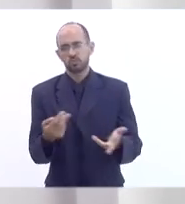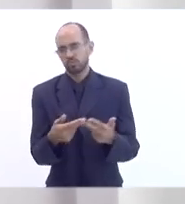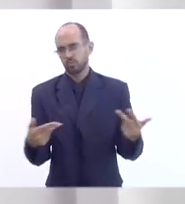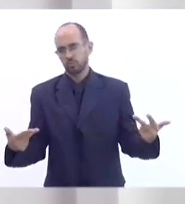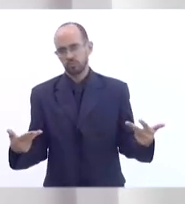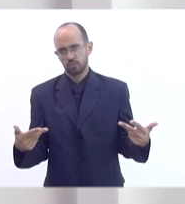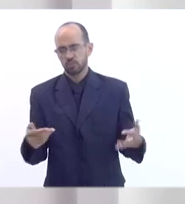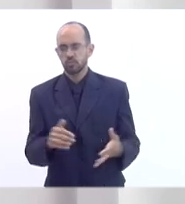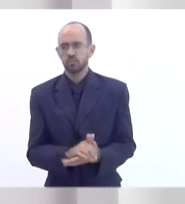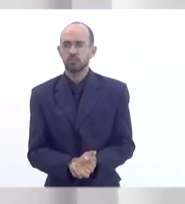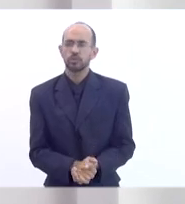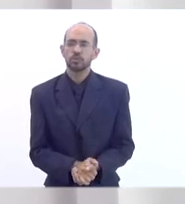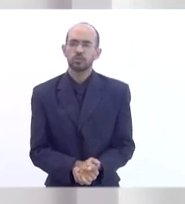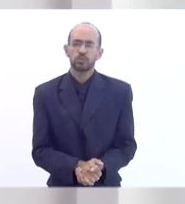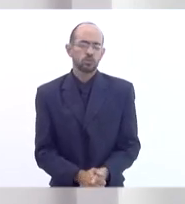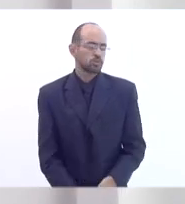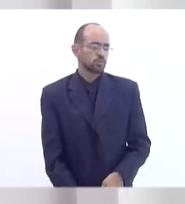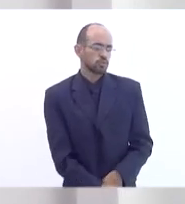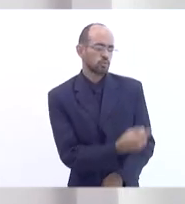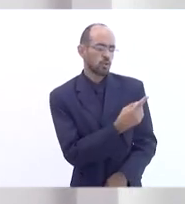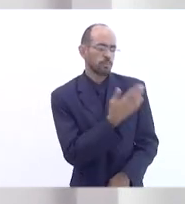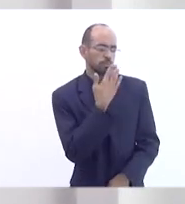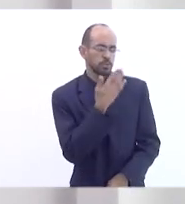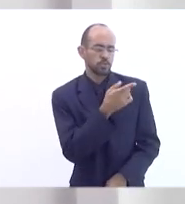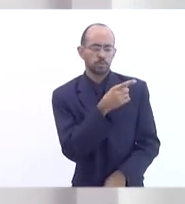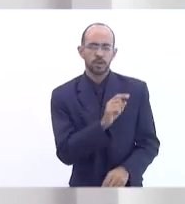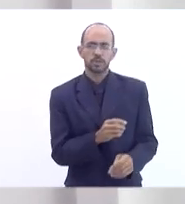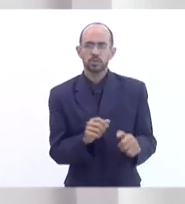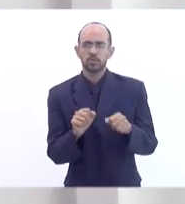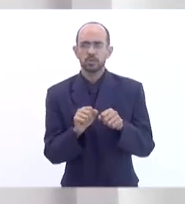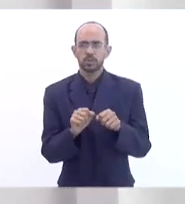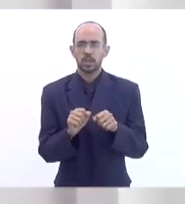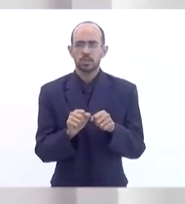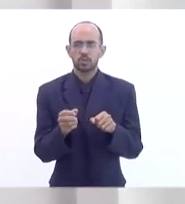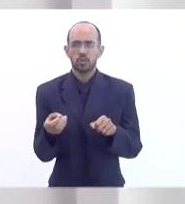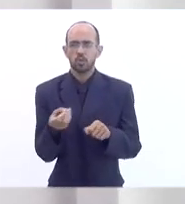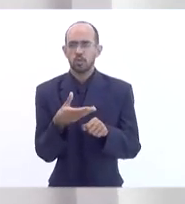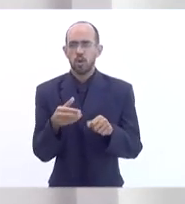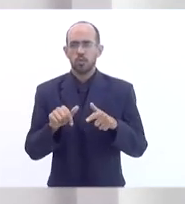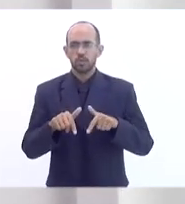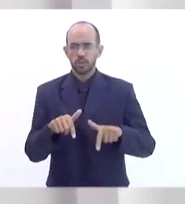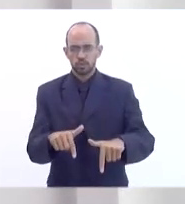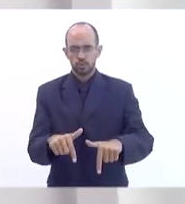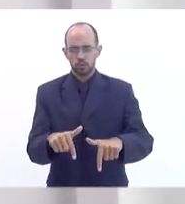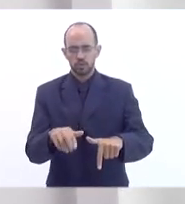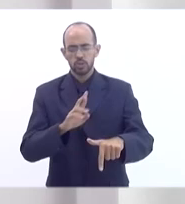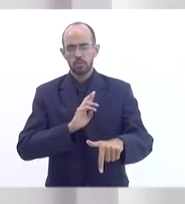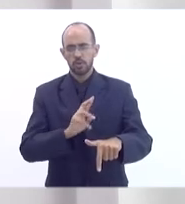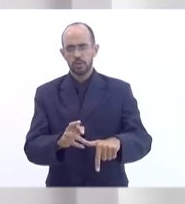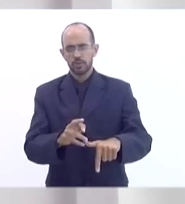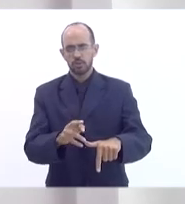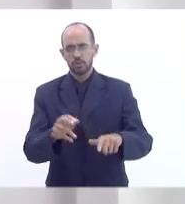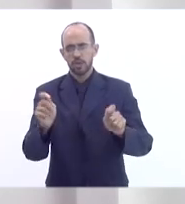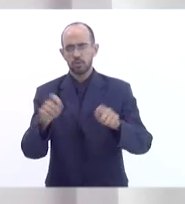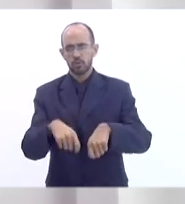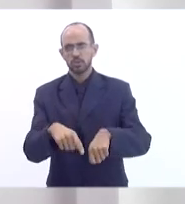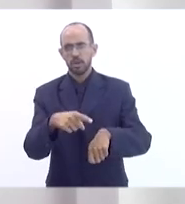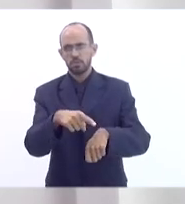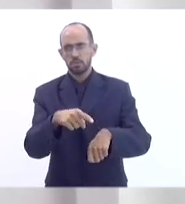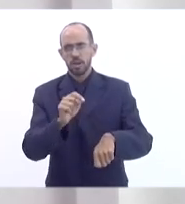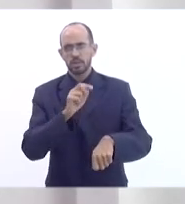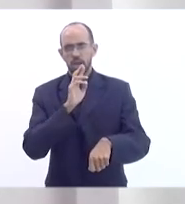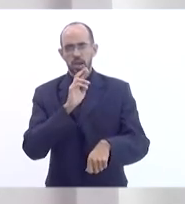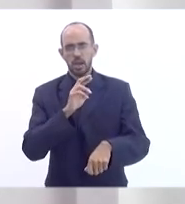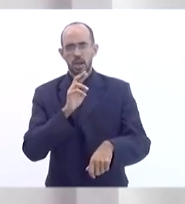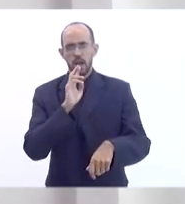o senhor pediu para que fossem emitidas novas certidões de reprovação para que fosse possível a